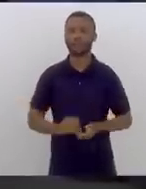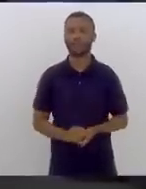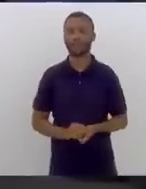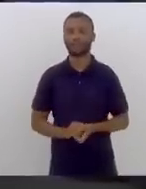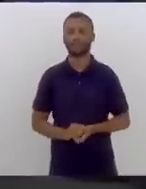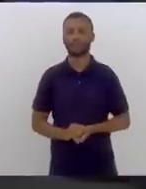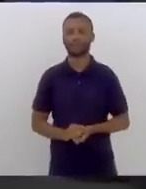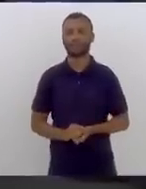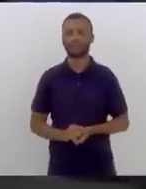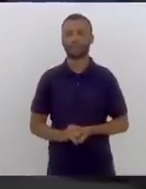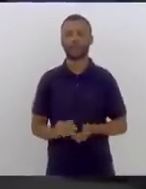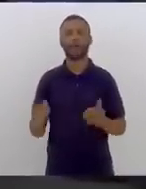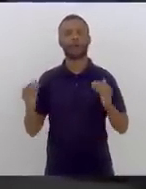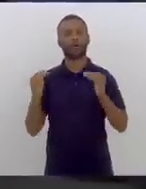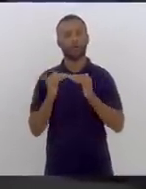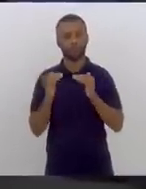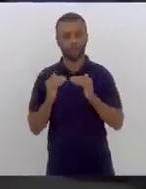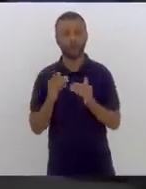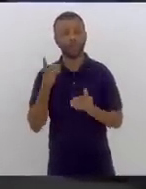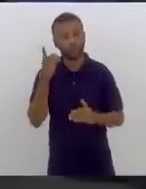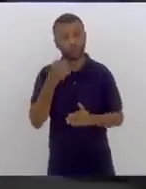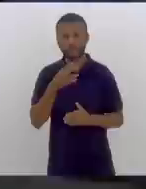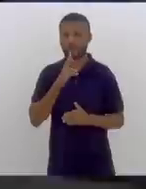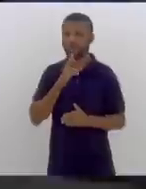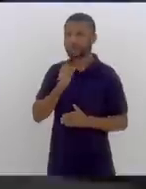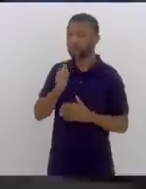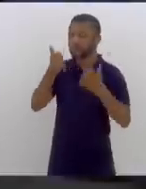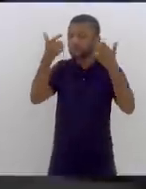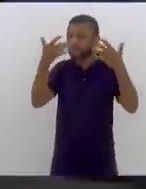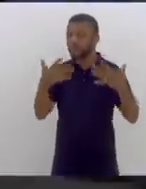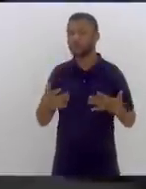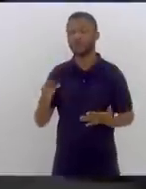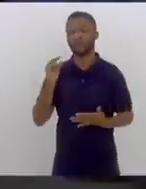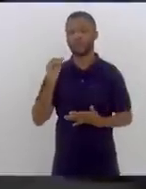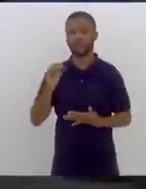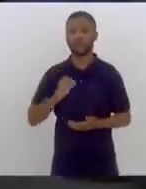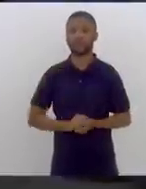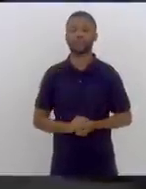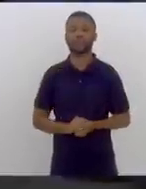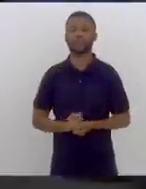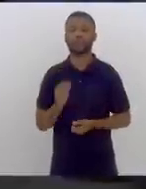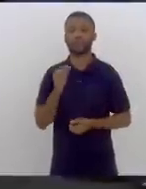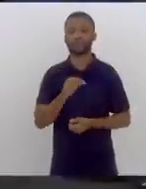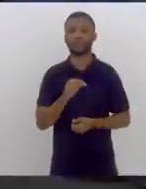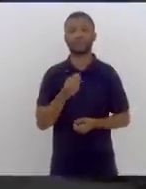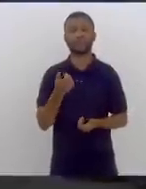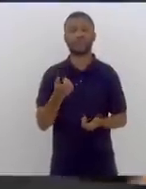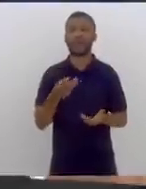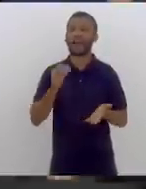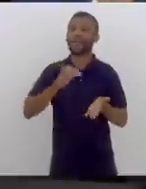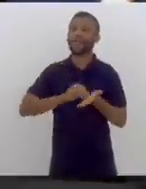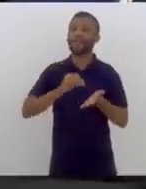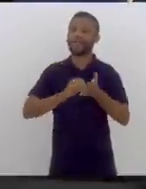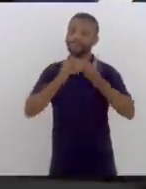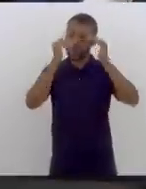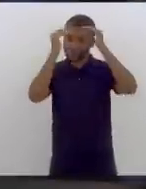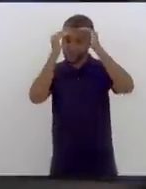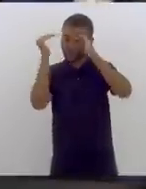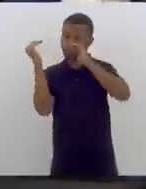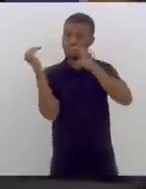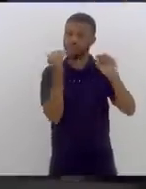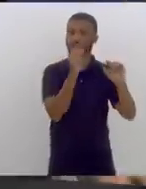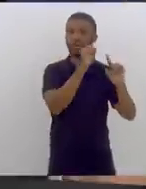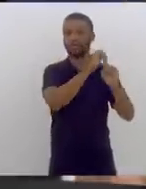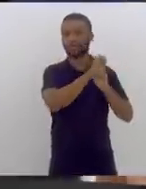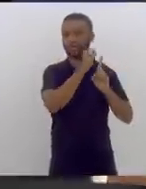então concordo com o deputado Rodrigo Amorim quando ele diz que isso é um desrespeito de respeito à sociedade